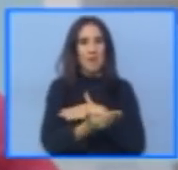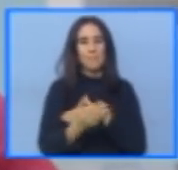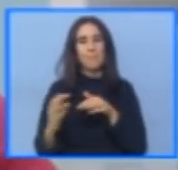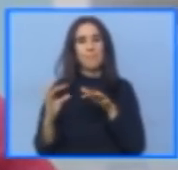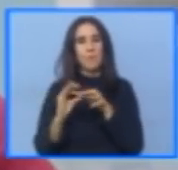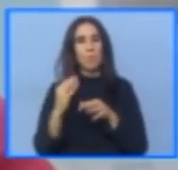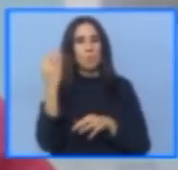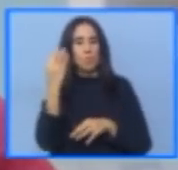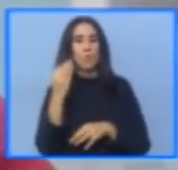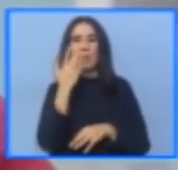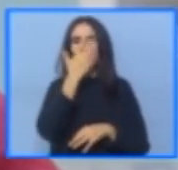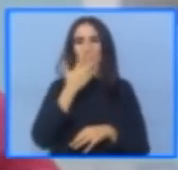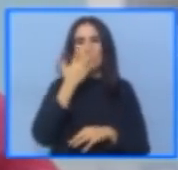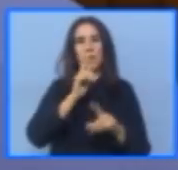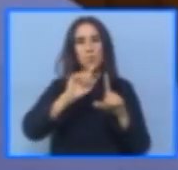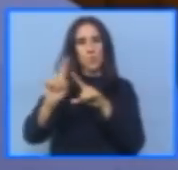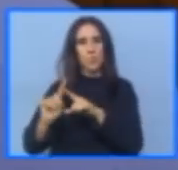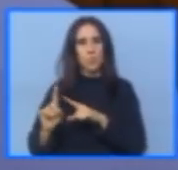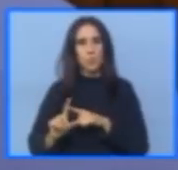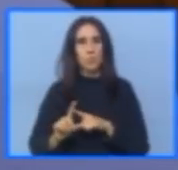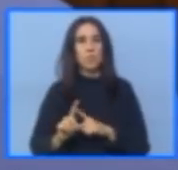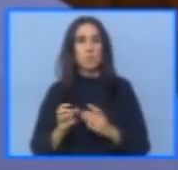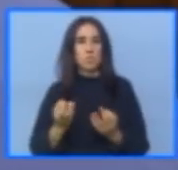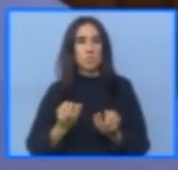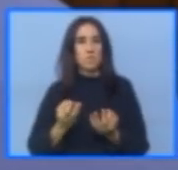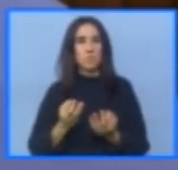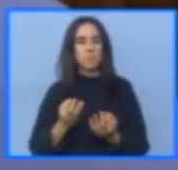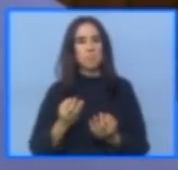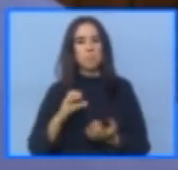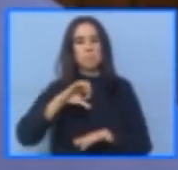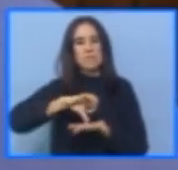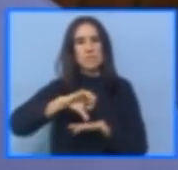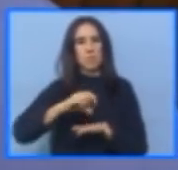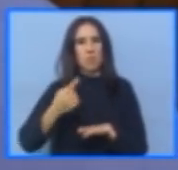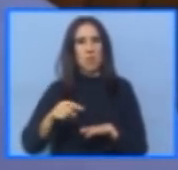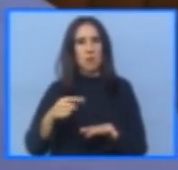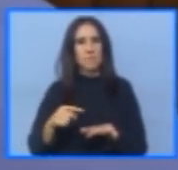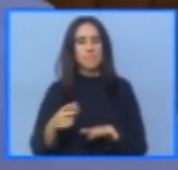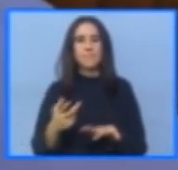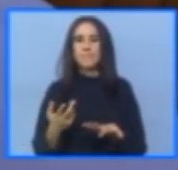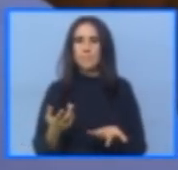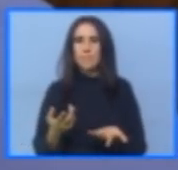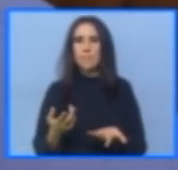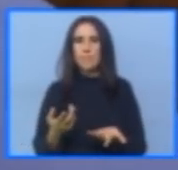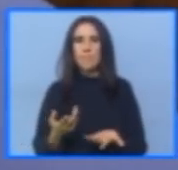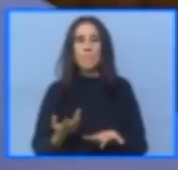ao Porto, a Gondomar, etc. E, portanto, estamos ali bem no centro